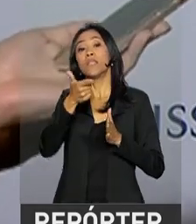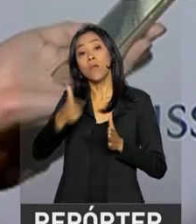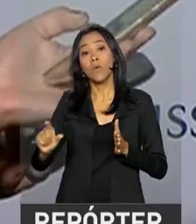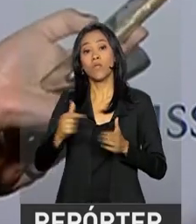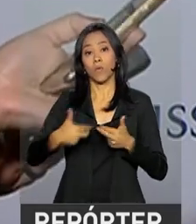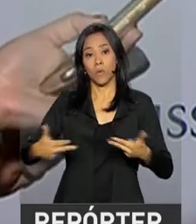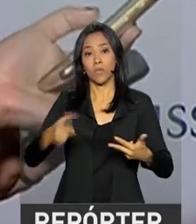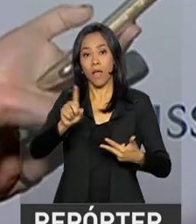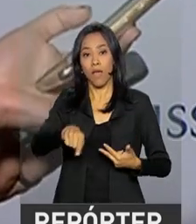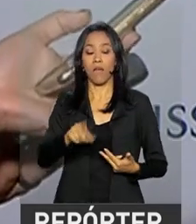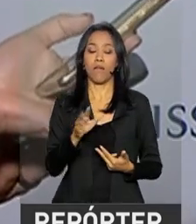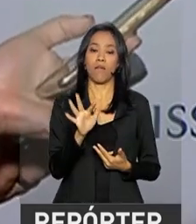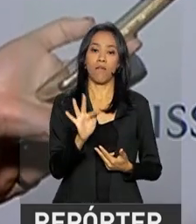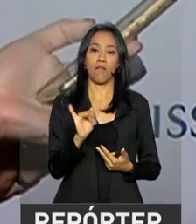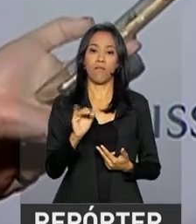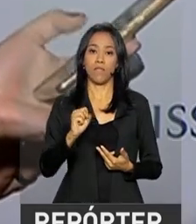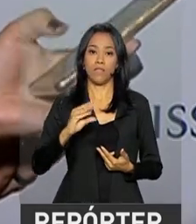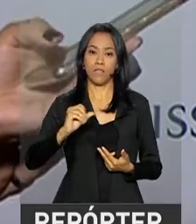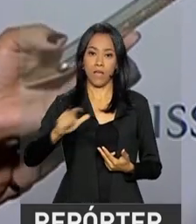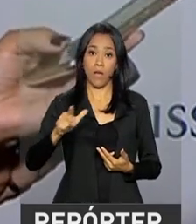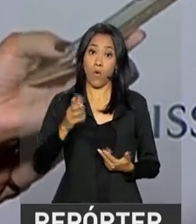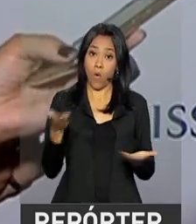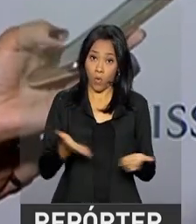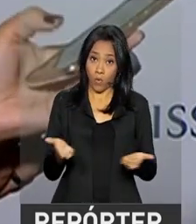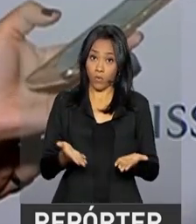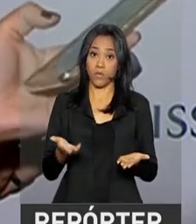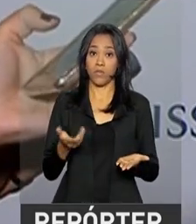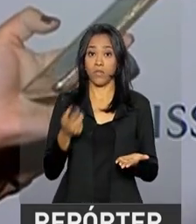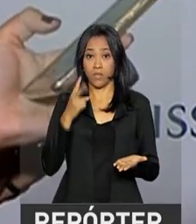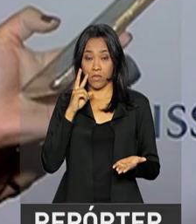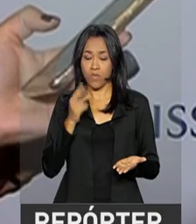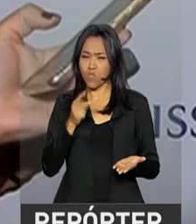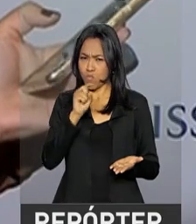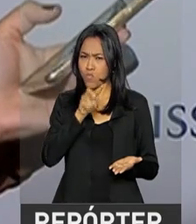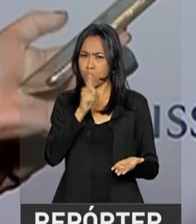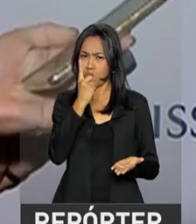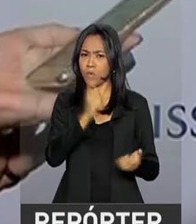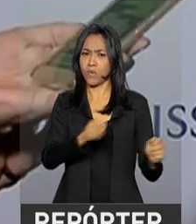Hoje, se nós olharmos os dados que foram divulgados há uma semana atrás,